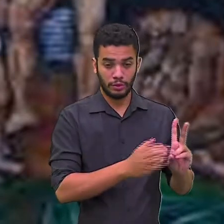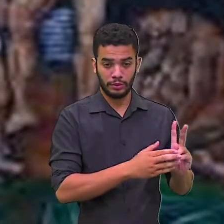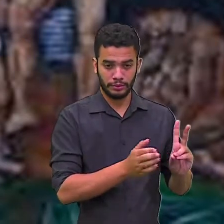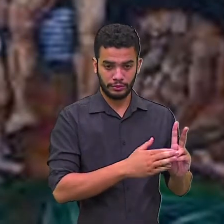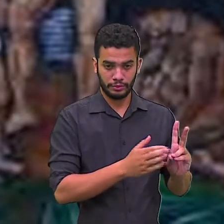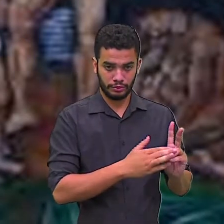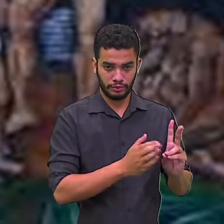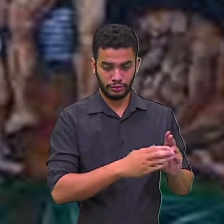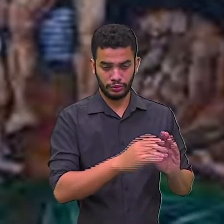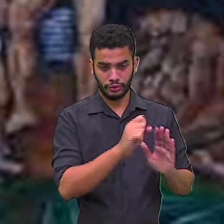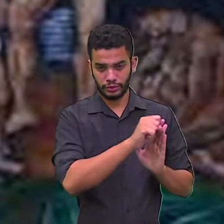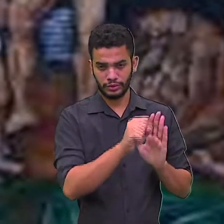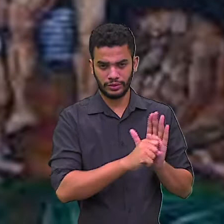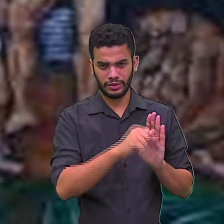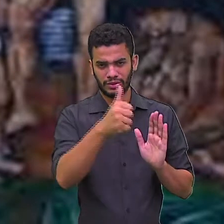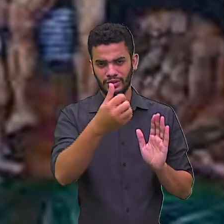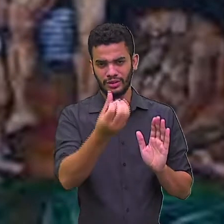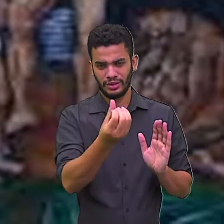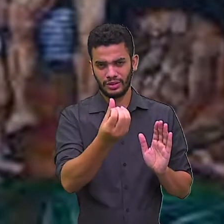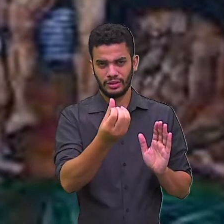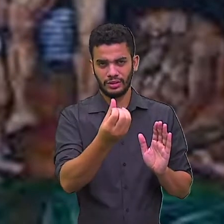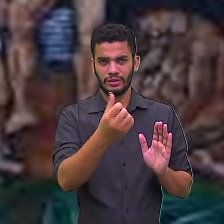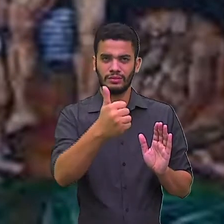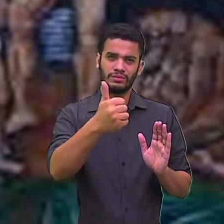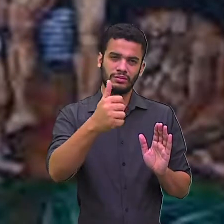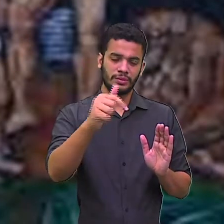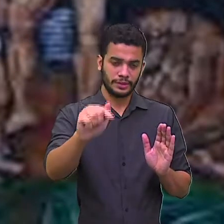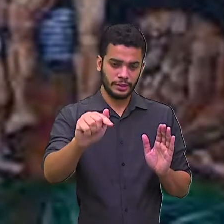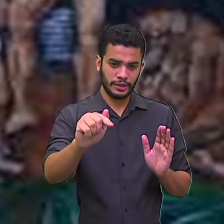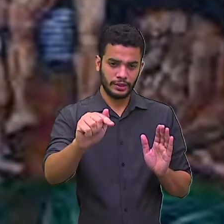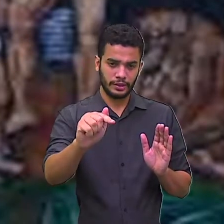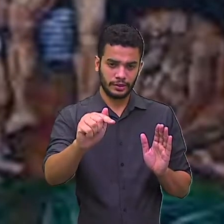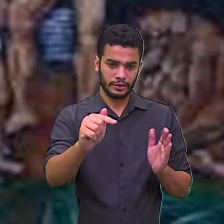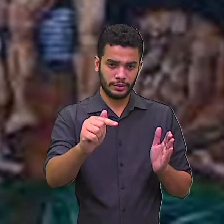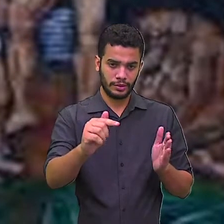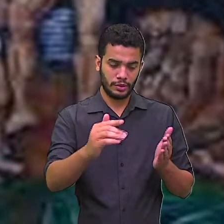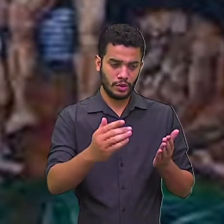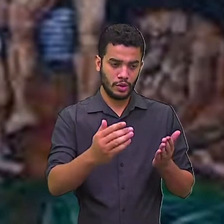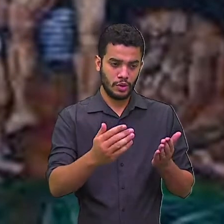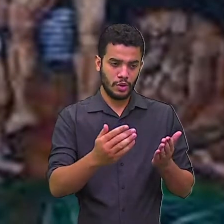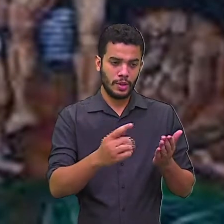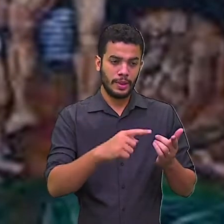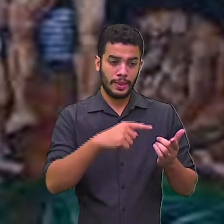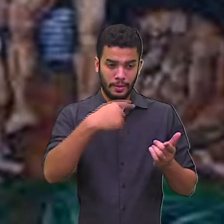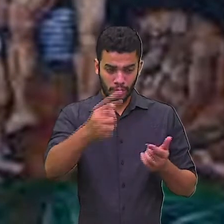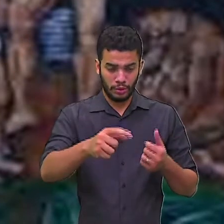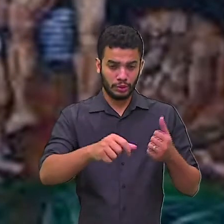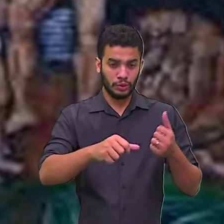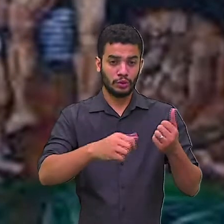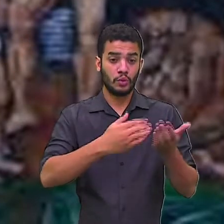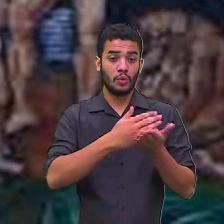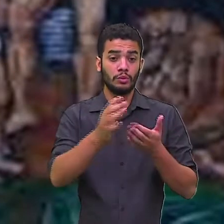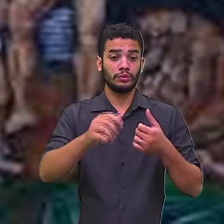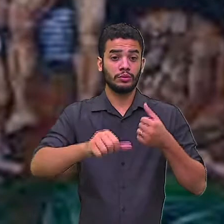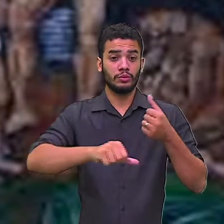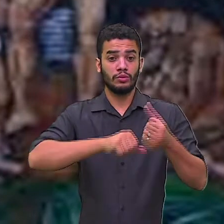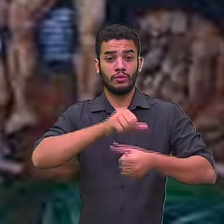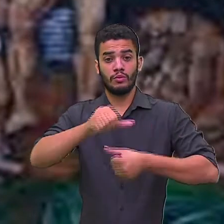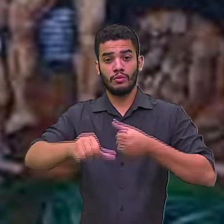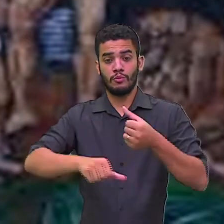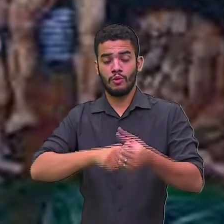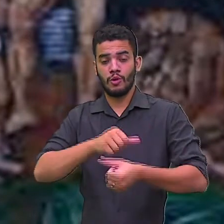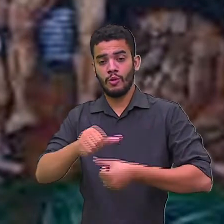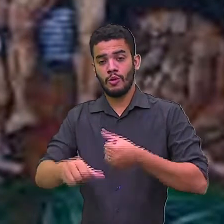XVI e XVII, foi sendo gradativamente substituída pela escravização dos